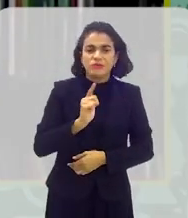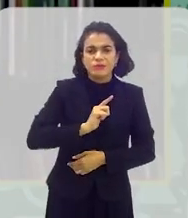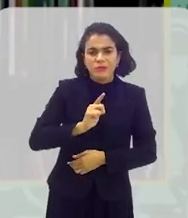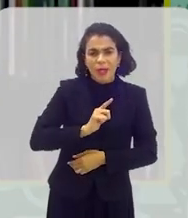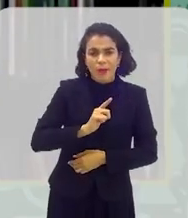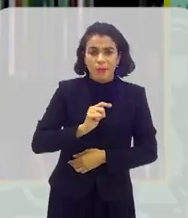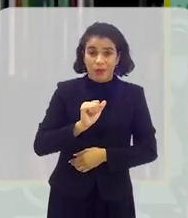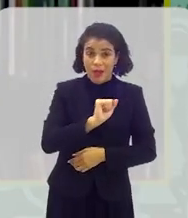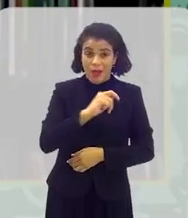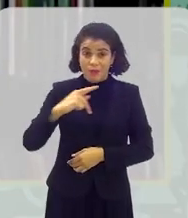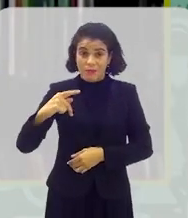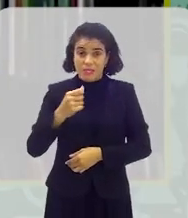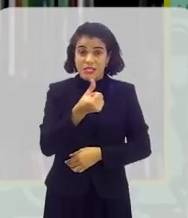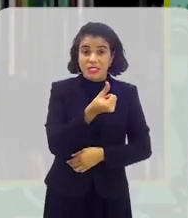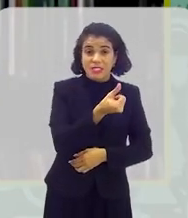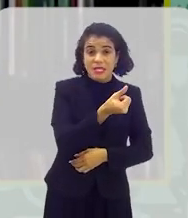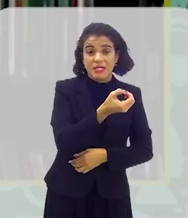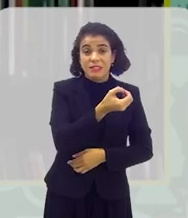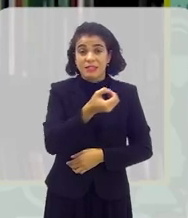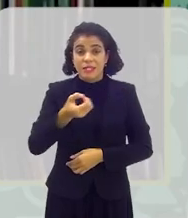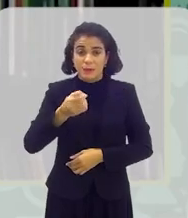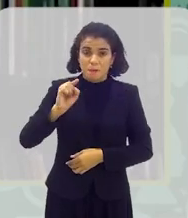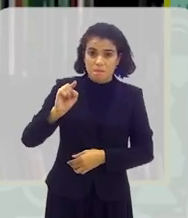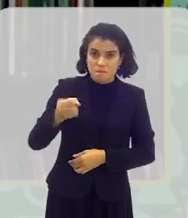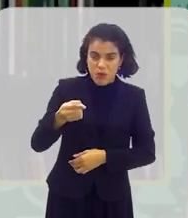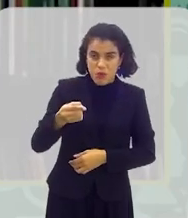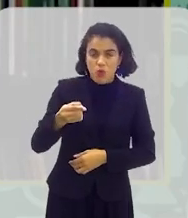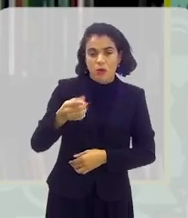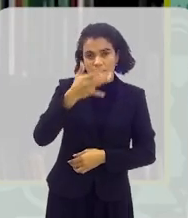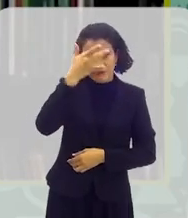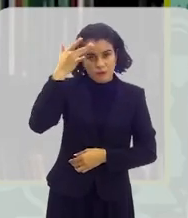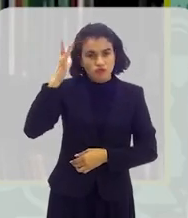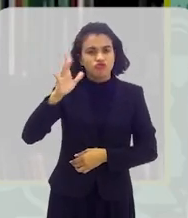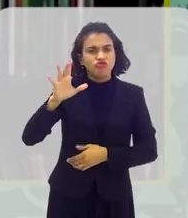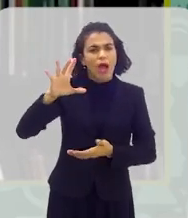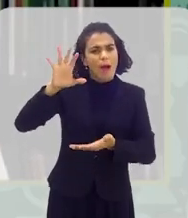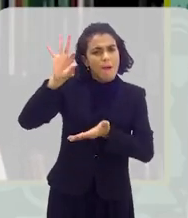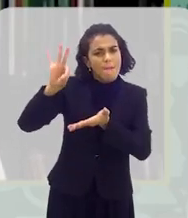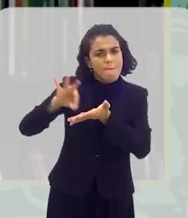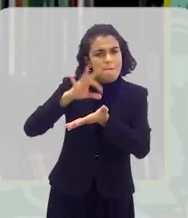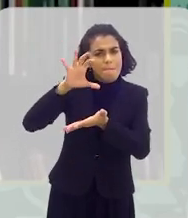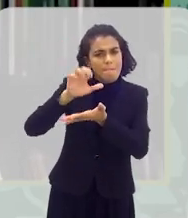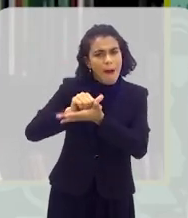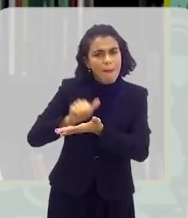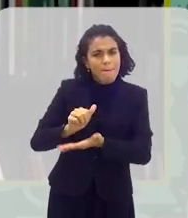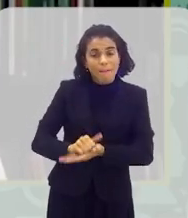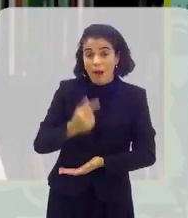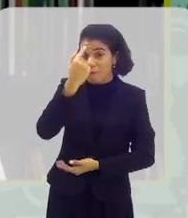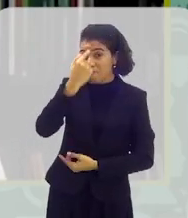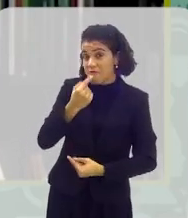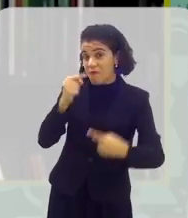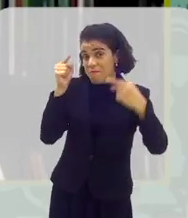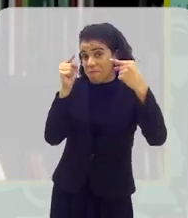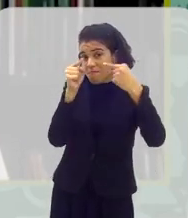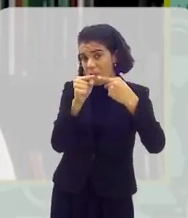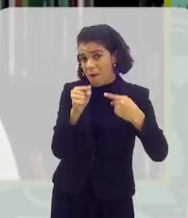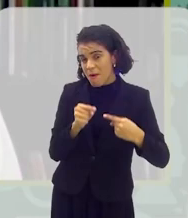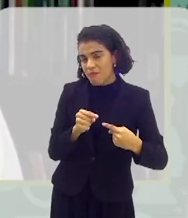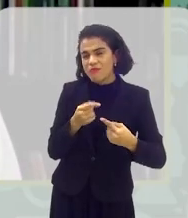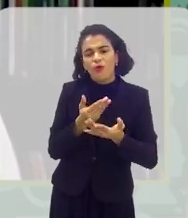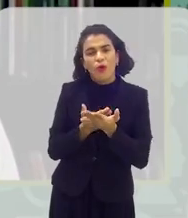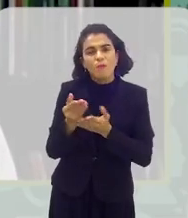nós temos hoje nesse aplicativo 600 mil candidatos já fizeram o seu cadastro tem lá o seu perfil identificar